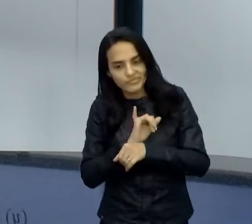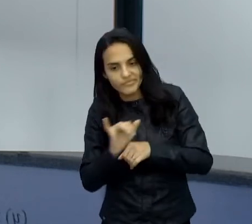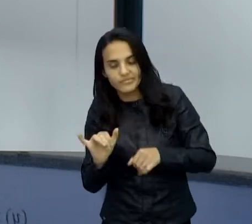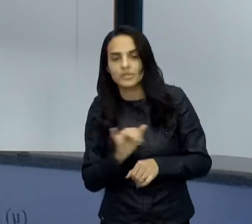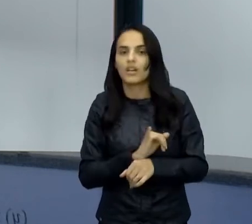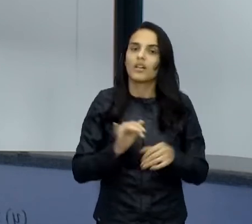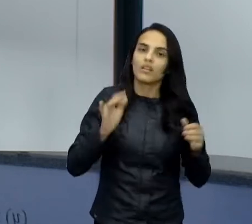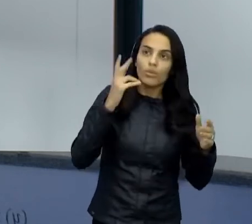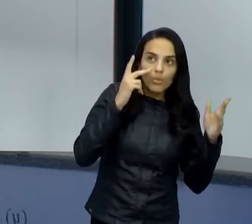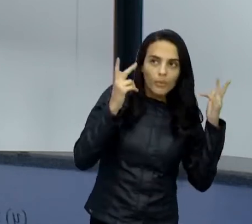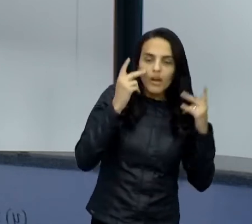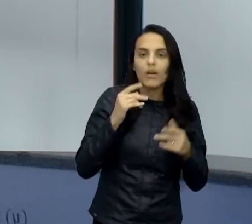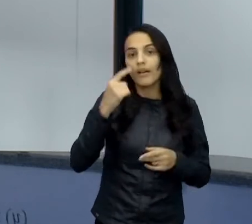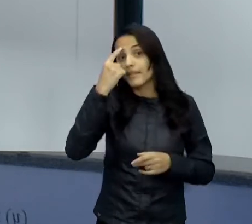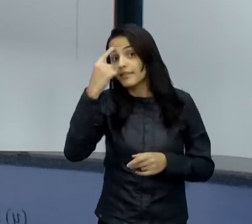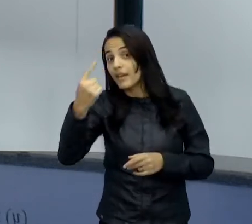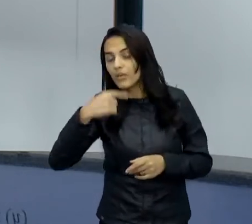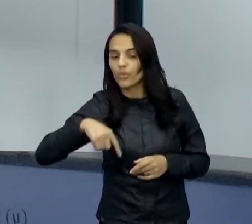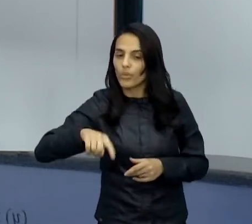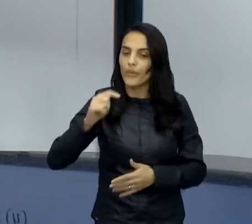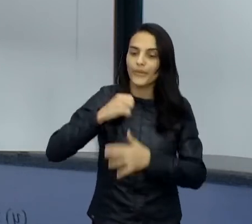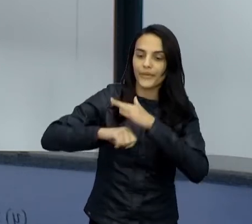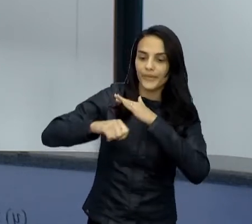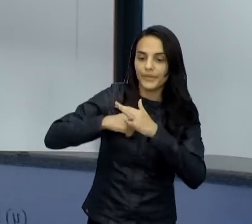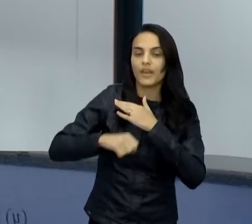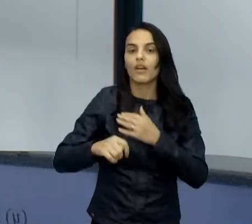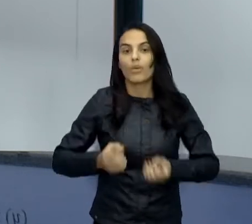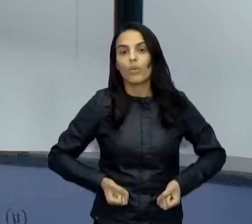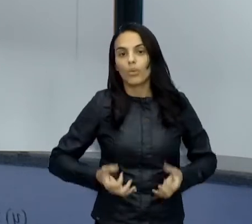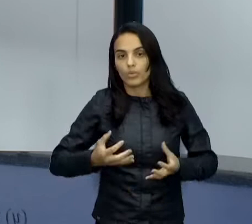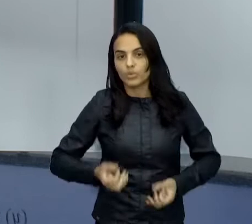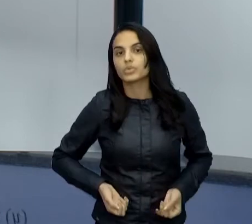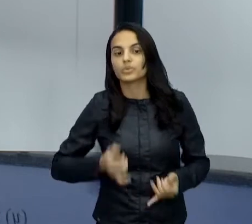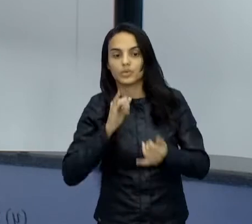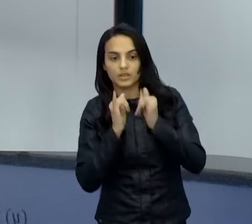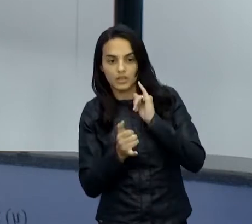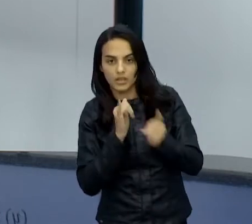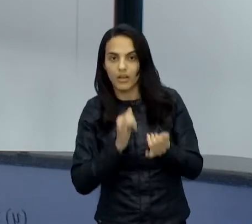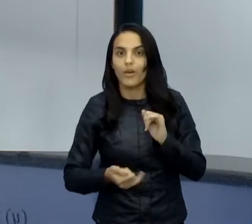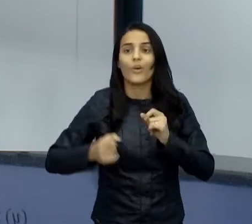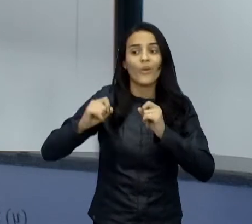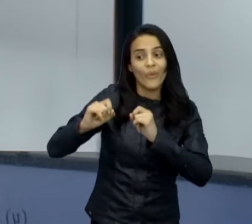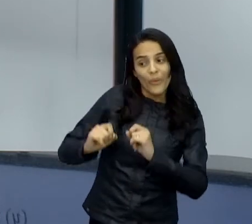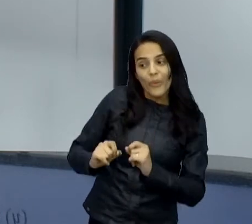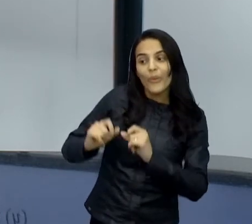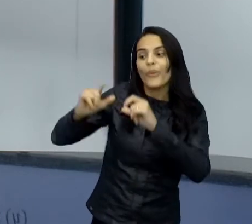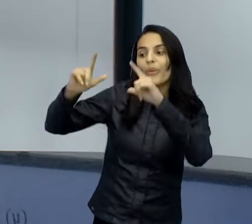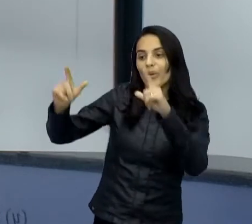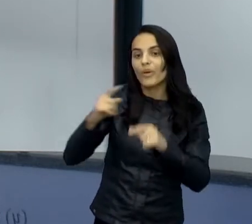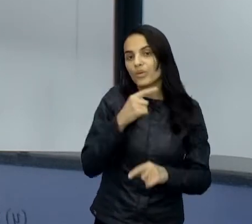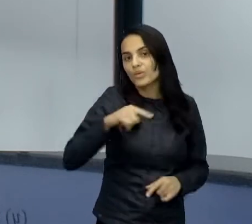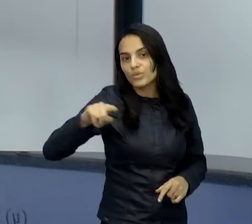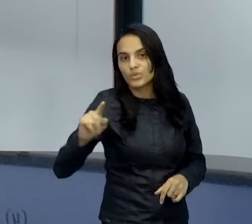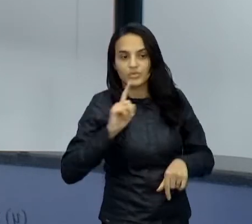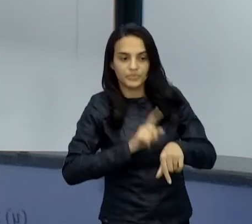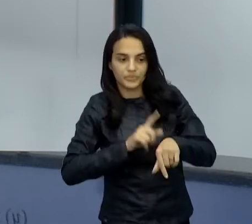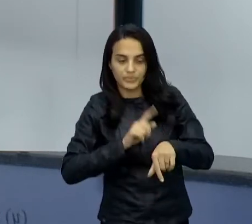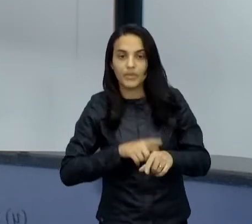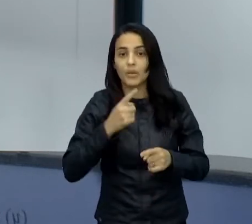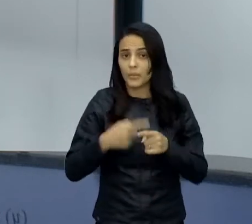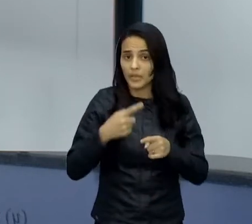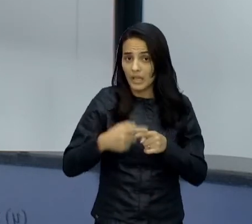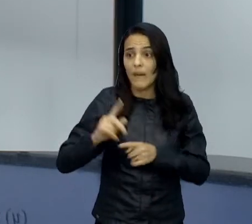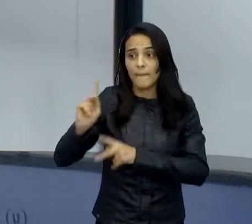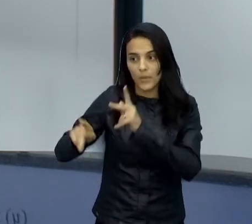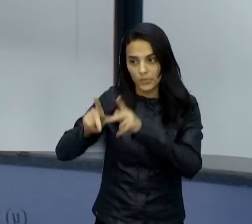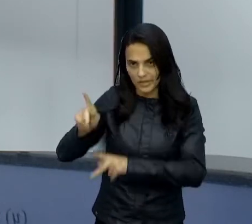Então, a ideia é que a gente economize o consumo de eletricidade, que aumentou muito nos últimos tempos, porque a população aumentou muito,